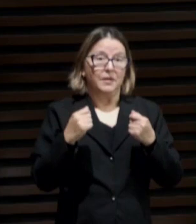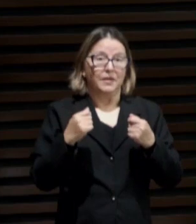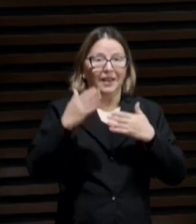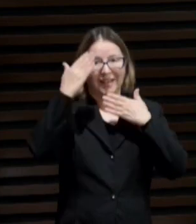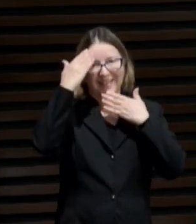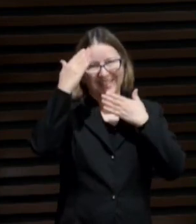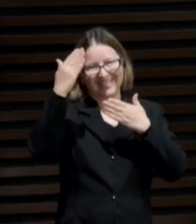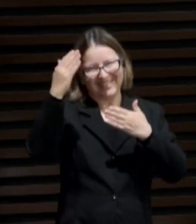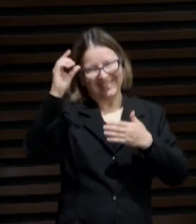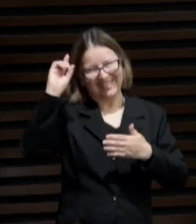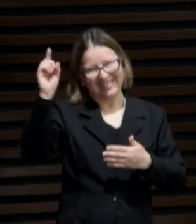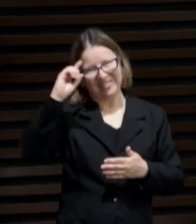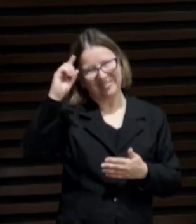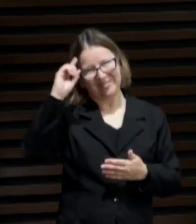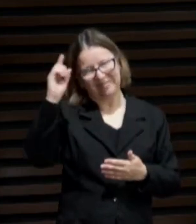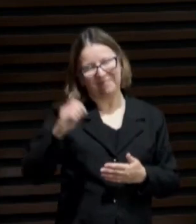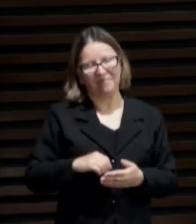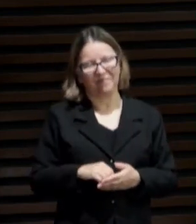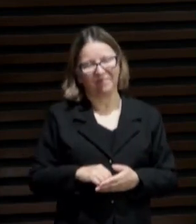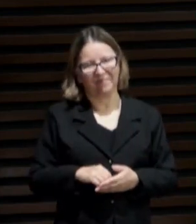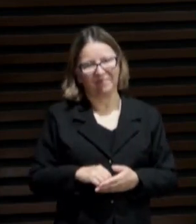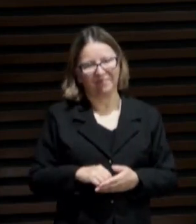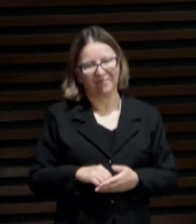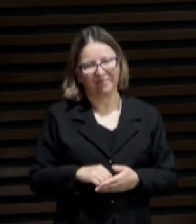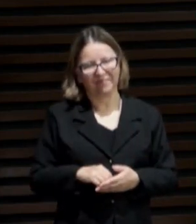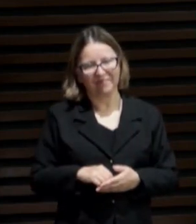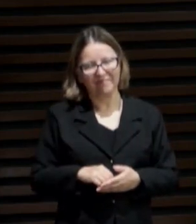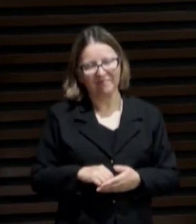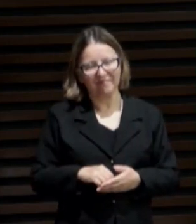diariamente. Portanto, ao longo da